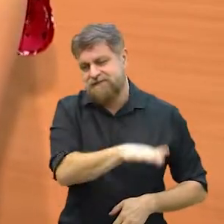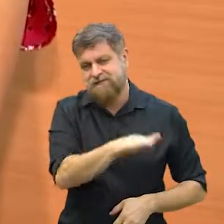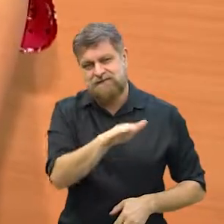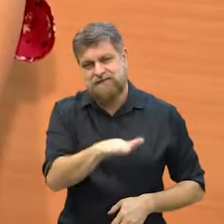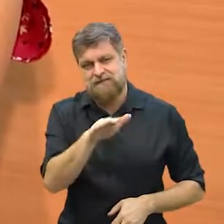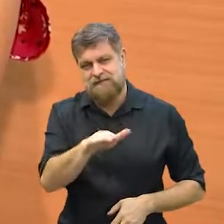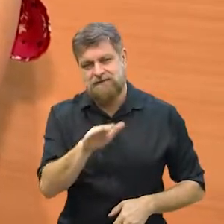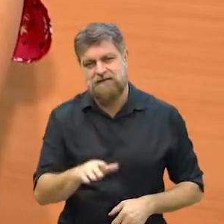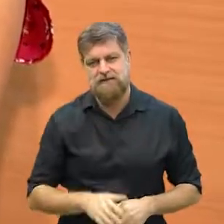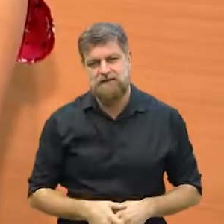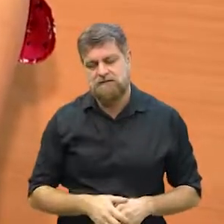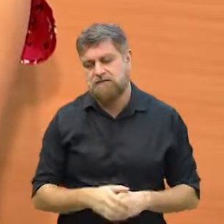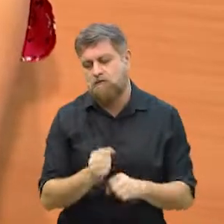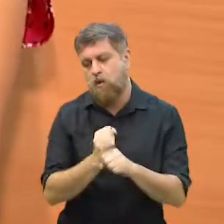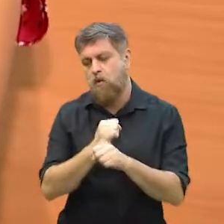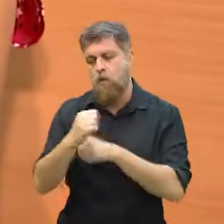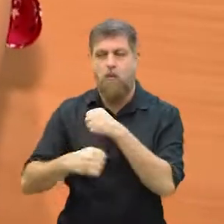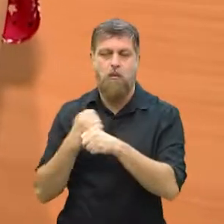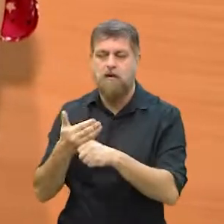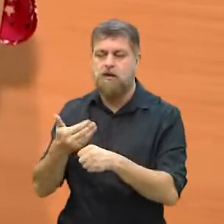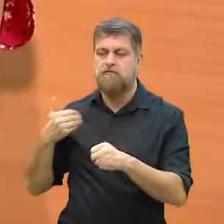as crianças ficaram, né,